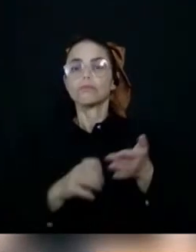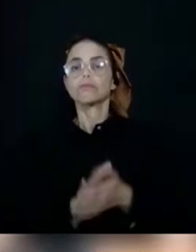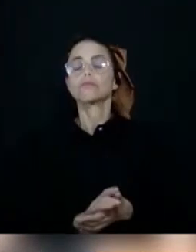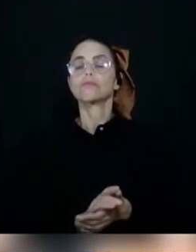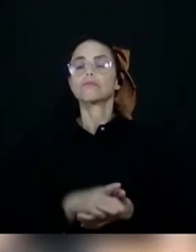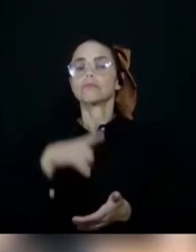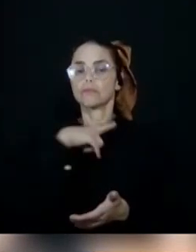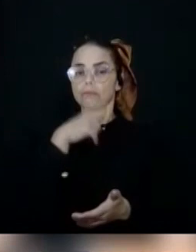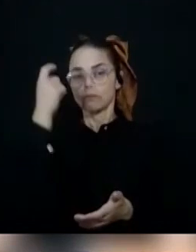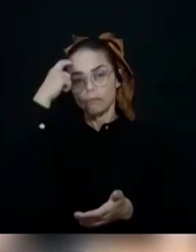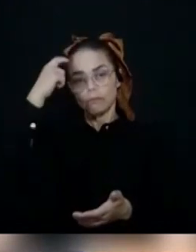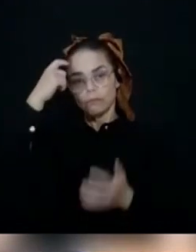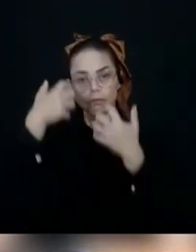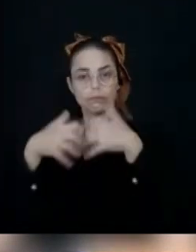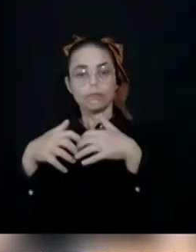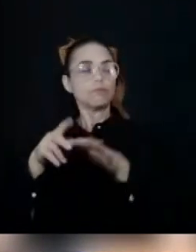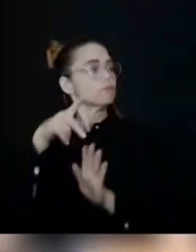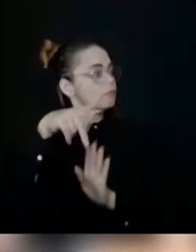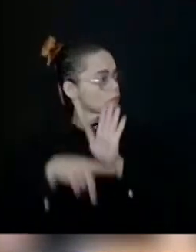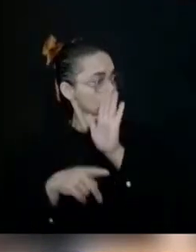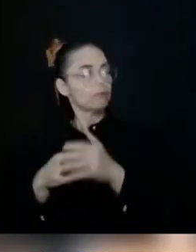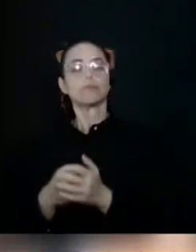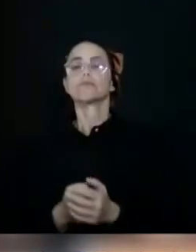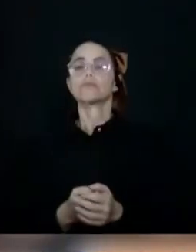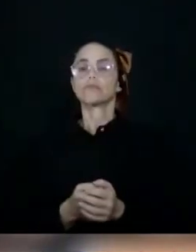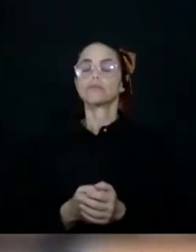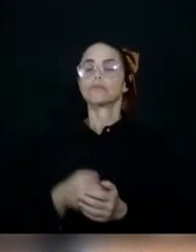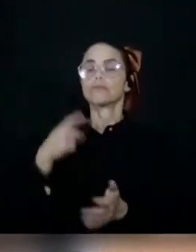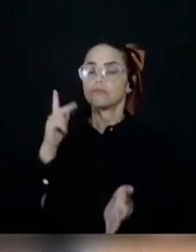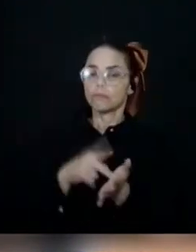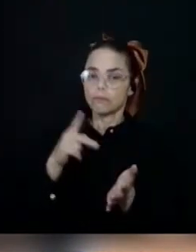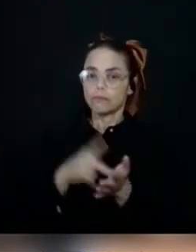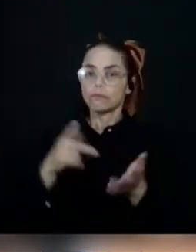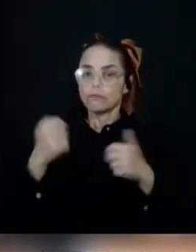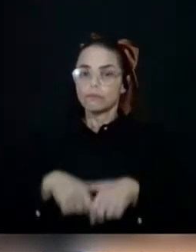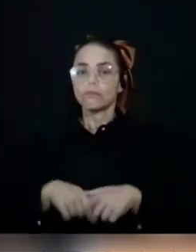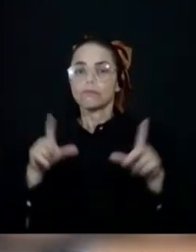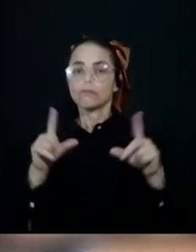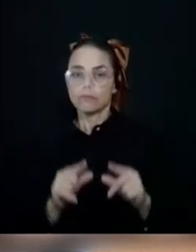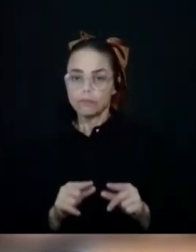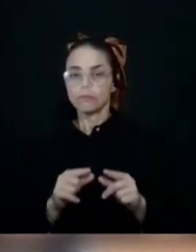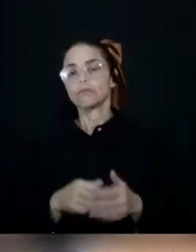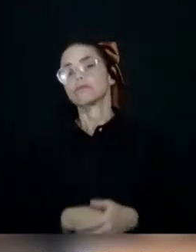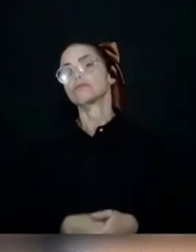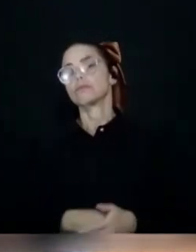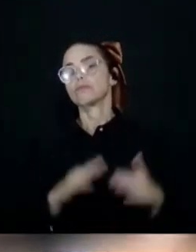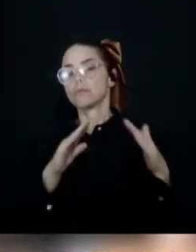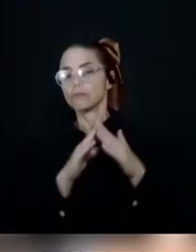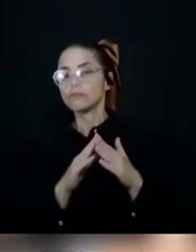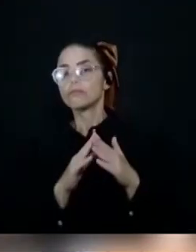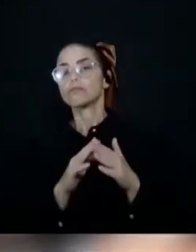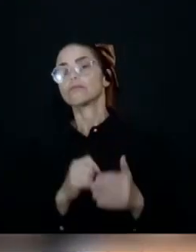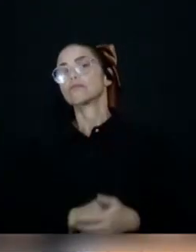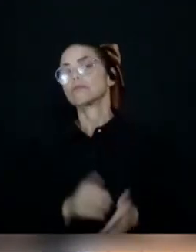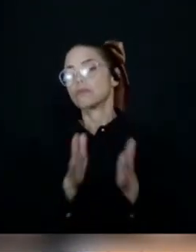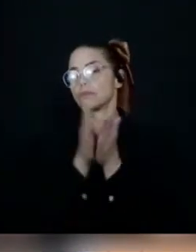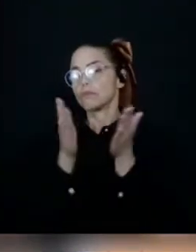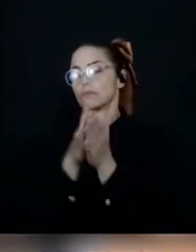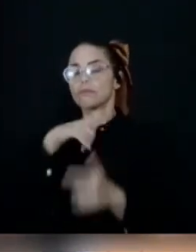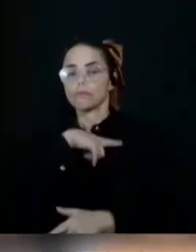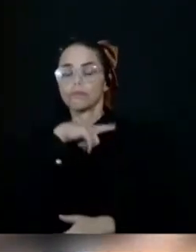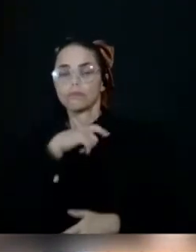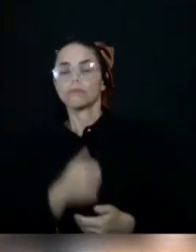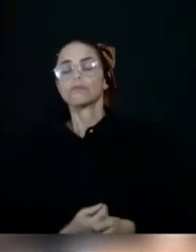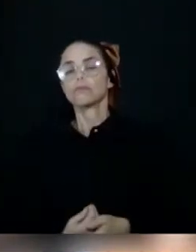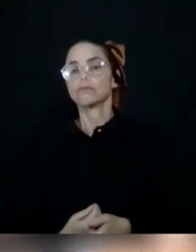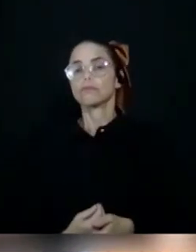pense projetos para que, de fato, a gente possa diminuir esse déficit de moradia, né, que existe na nossa cidade.